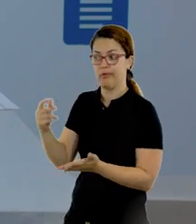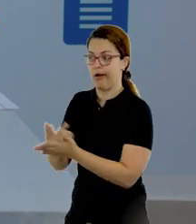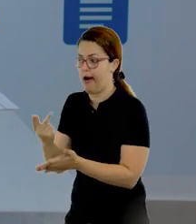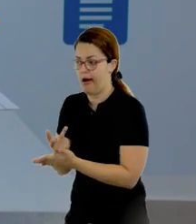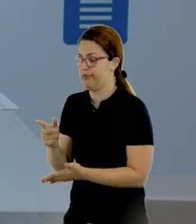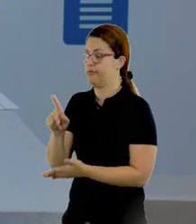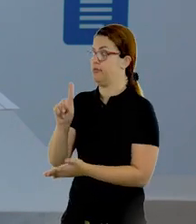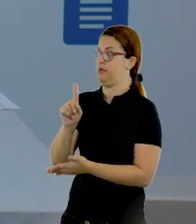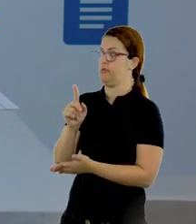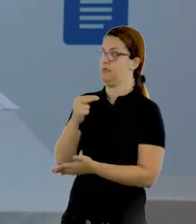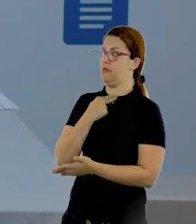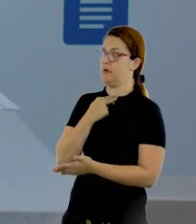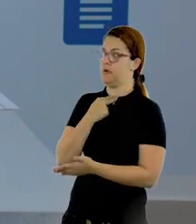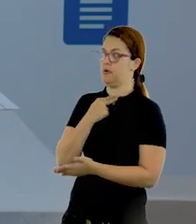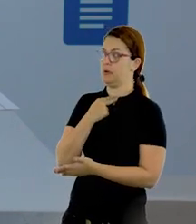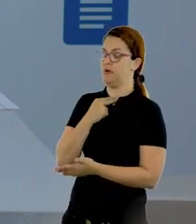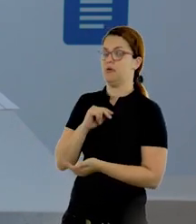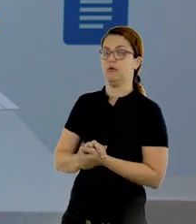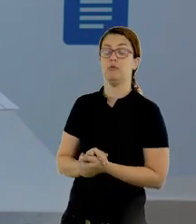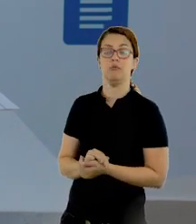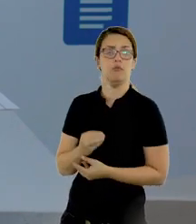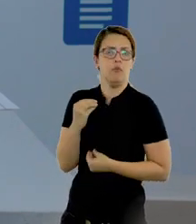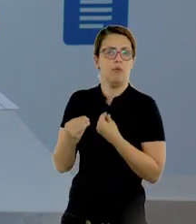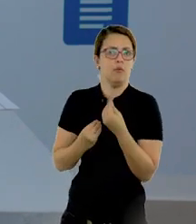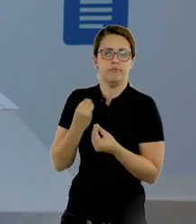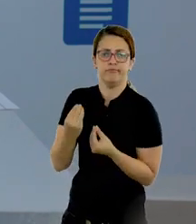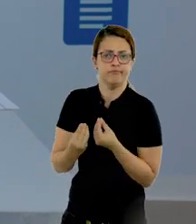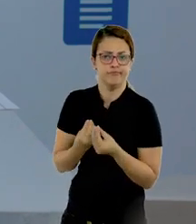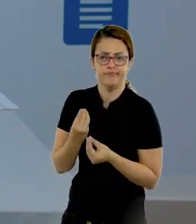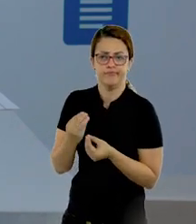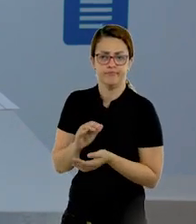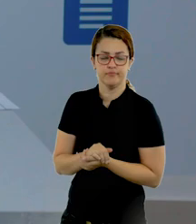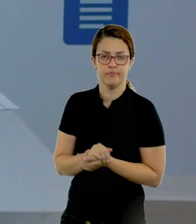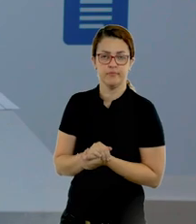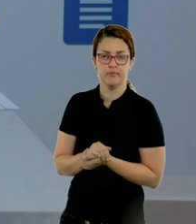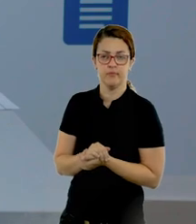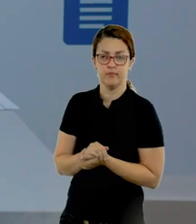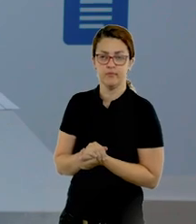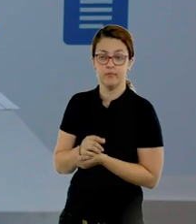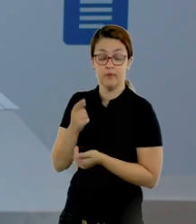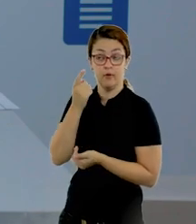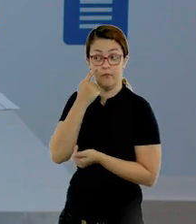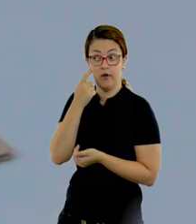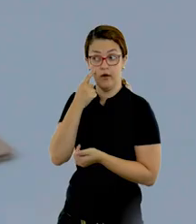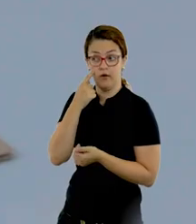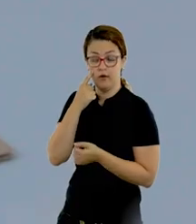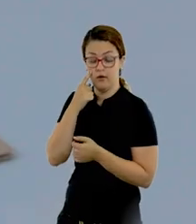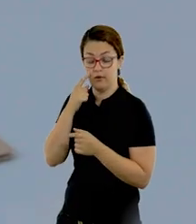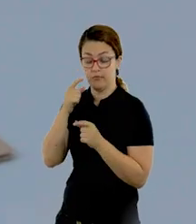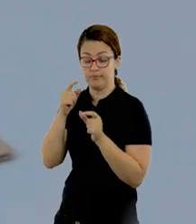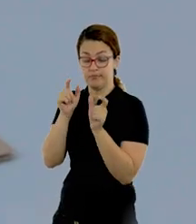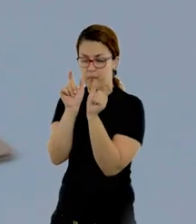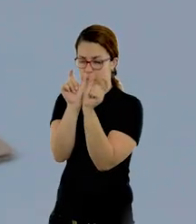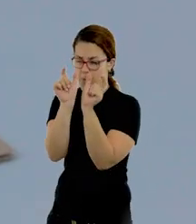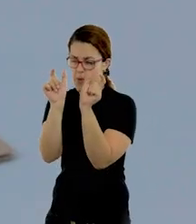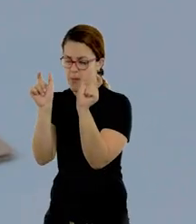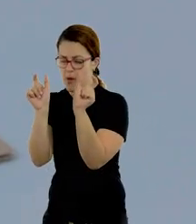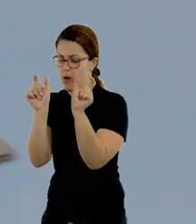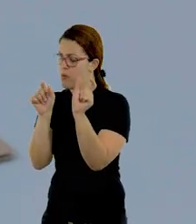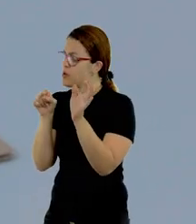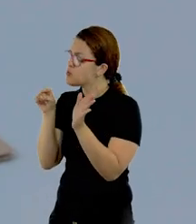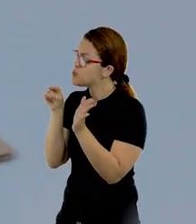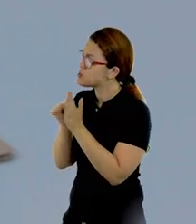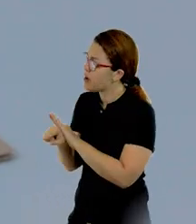criança errou. Ele vai fazer o quê? Ele vai utilizar esse recurso